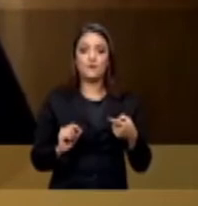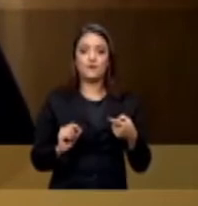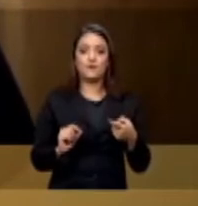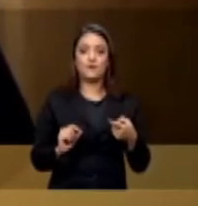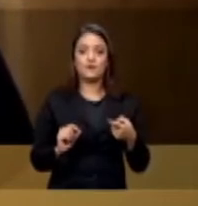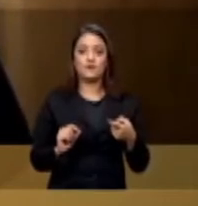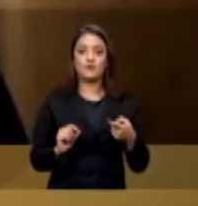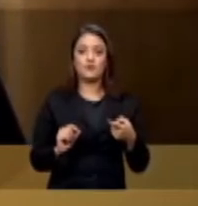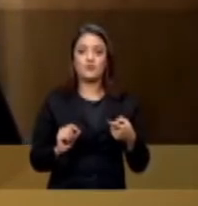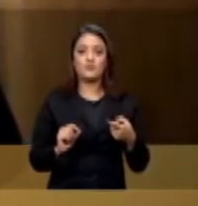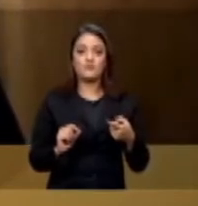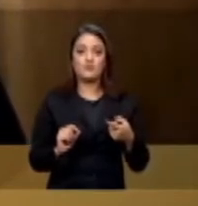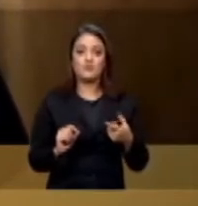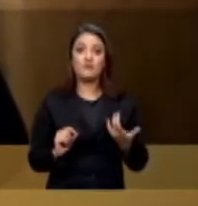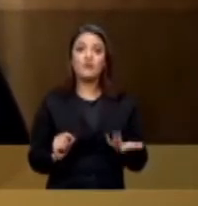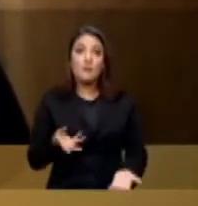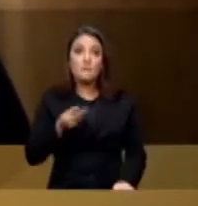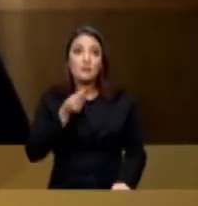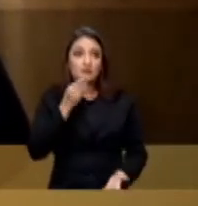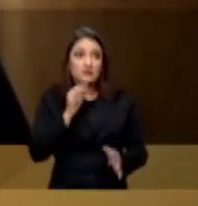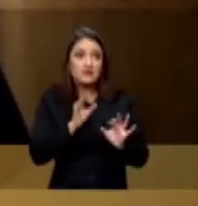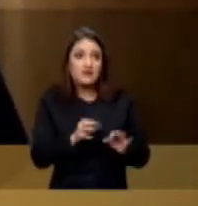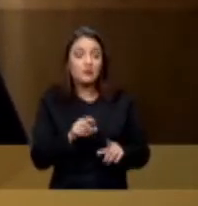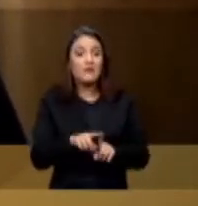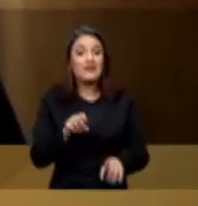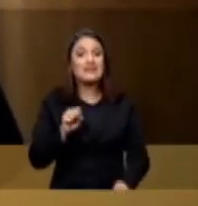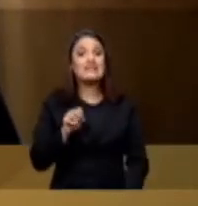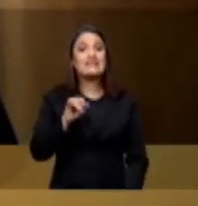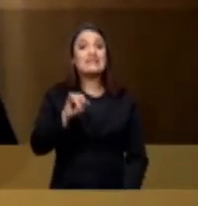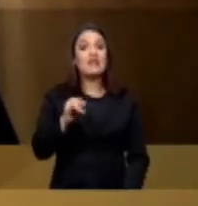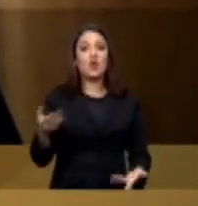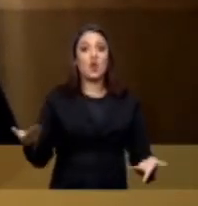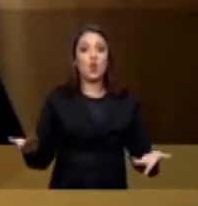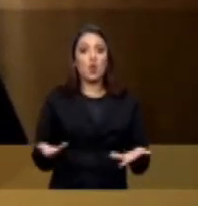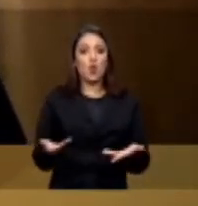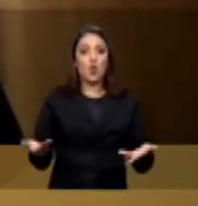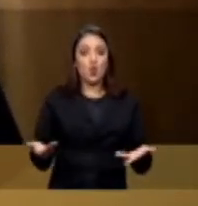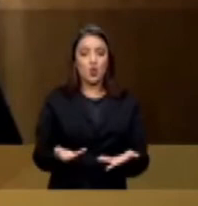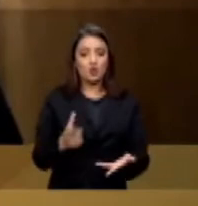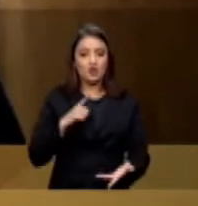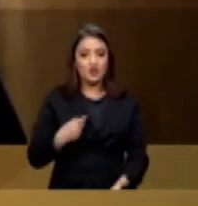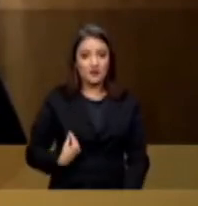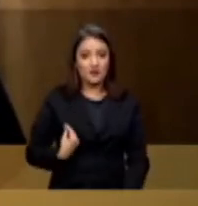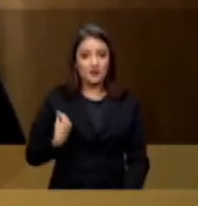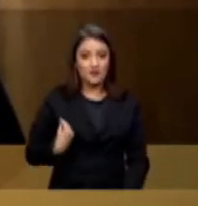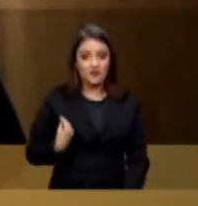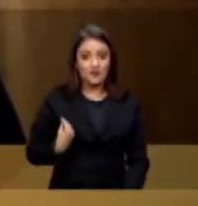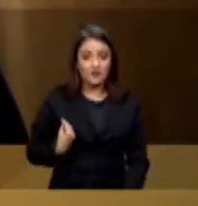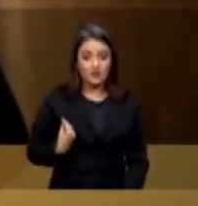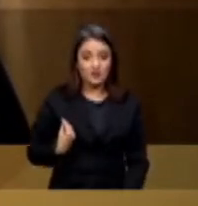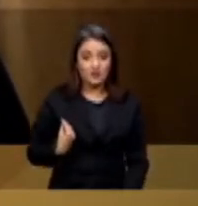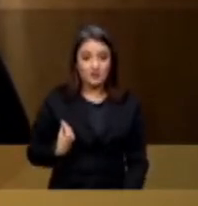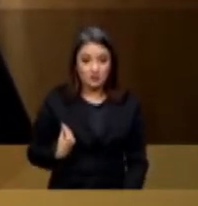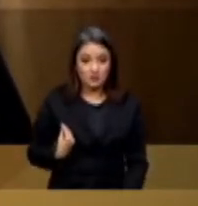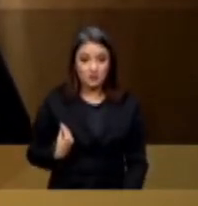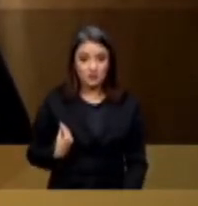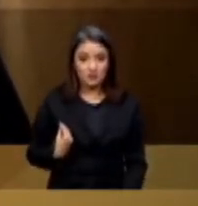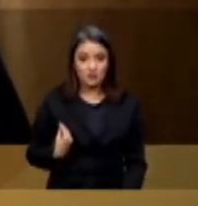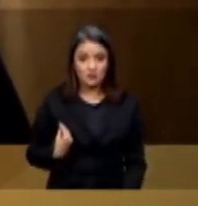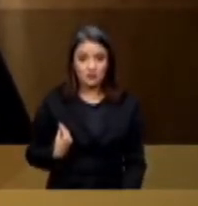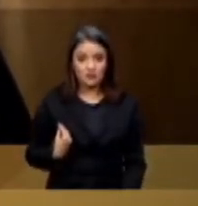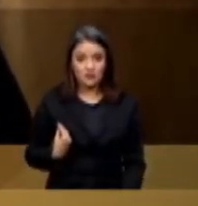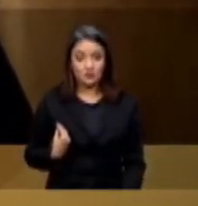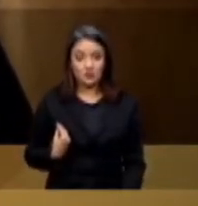totalmente sustentável se nós estivéssemos, nos dias de hoje, vivendo exatamente a